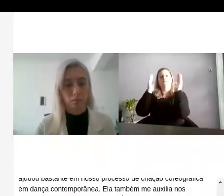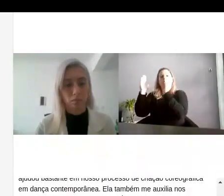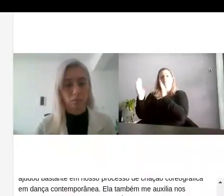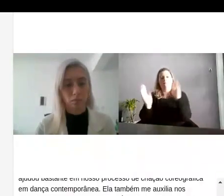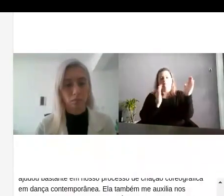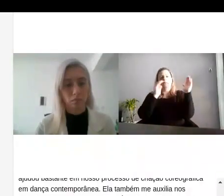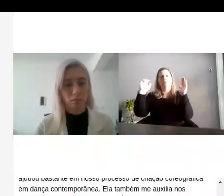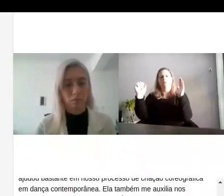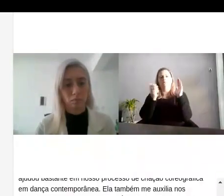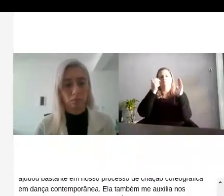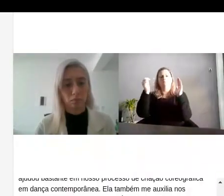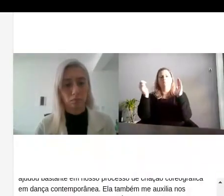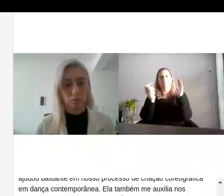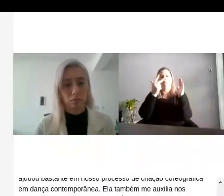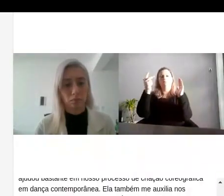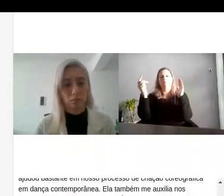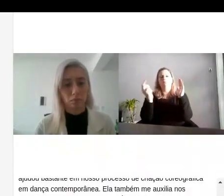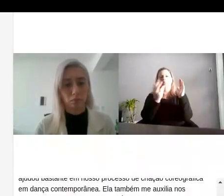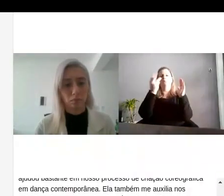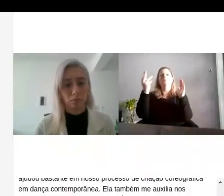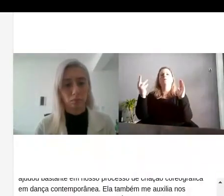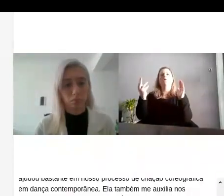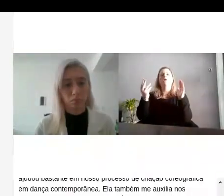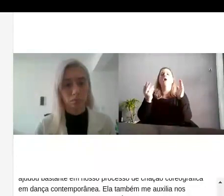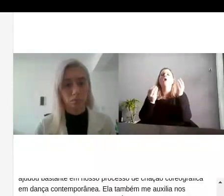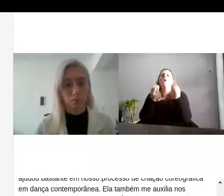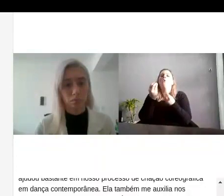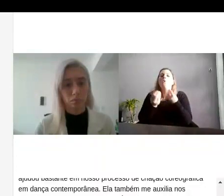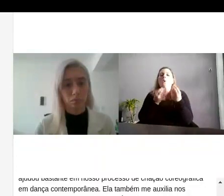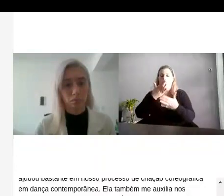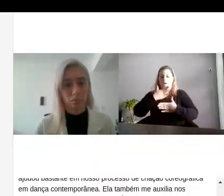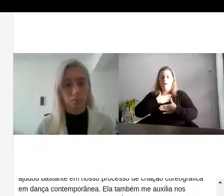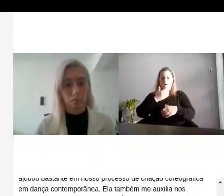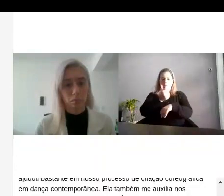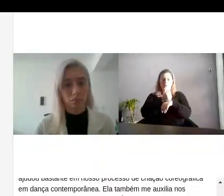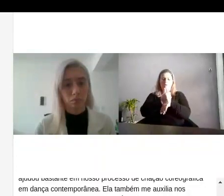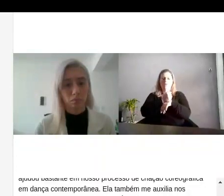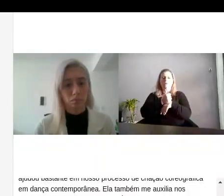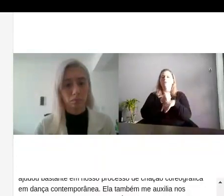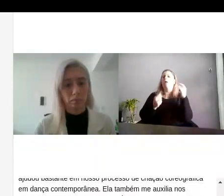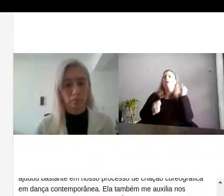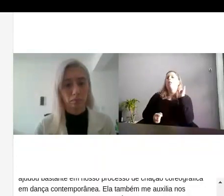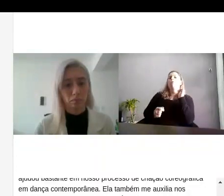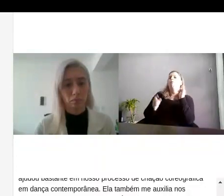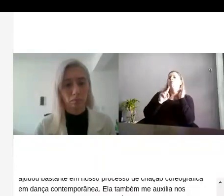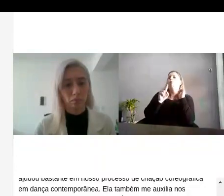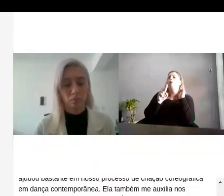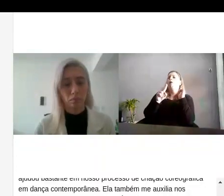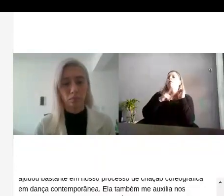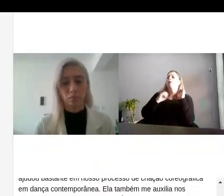E como é que eu não vou falar que este filme está todo em plano sequência? Eu vou dizer, acontece isso, acontece aquilo, agora isso, agora aquilo.